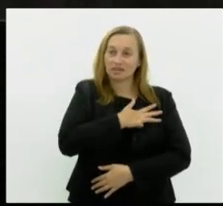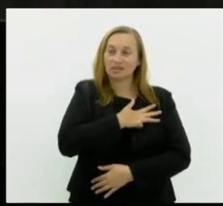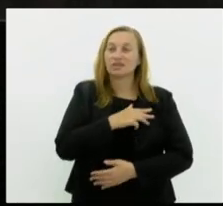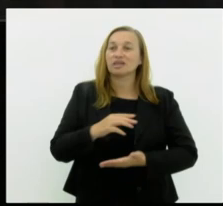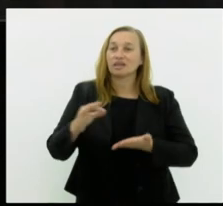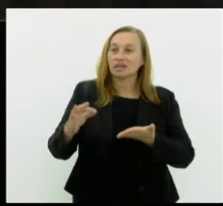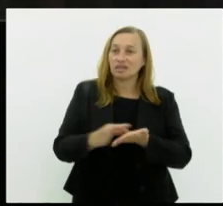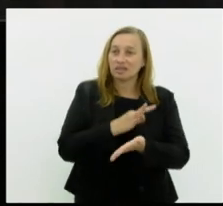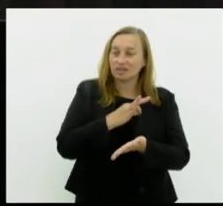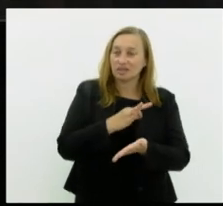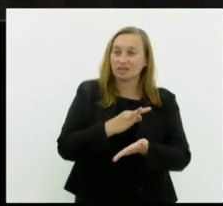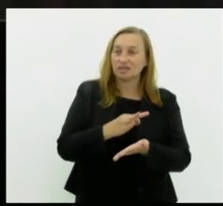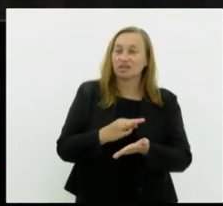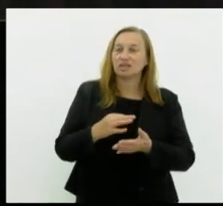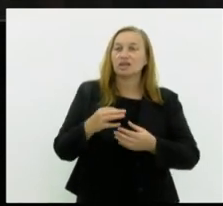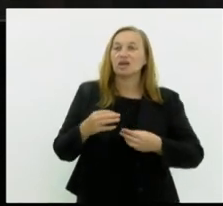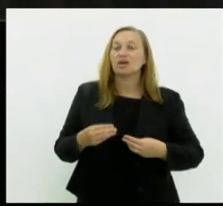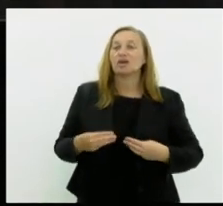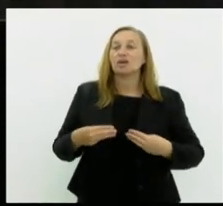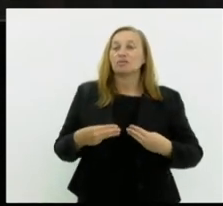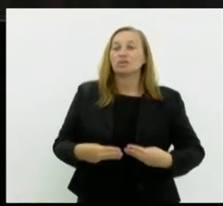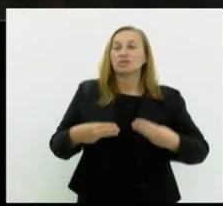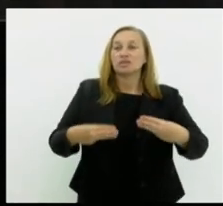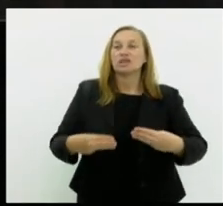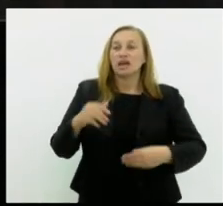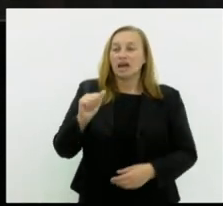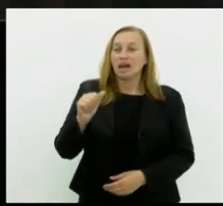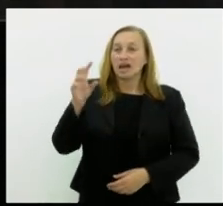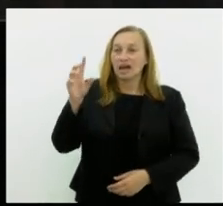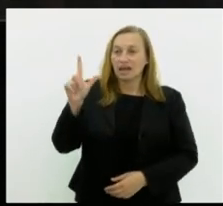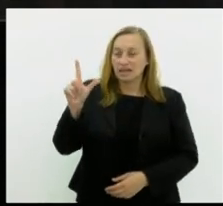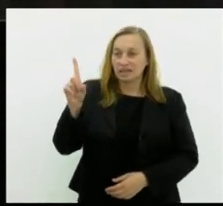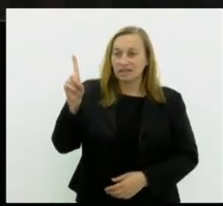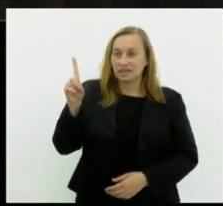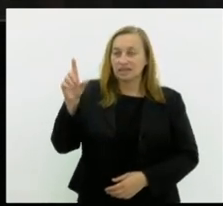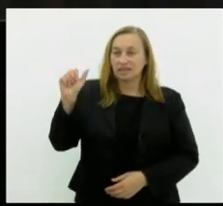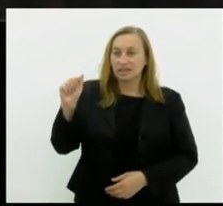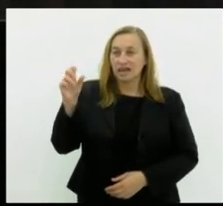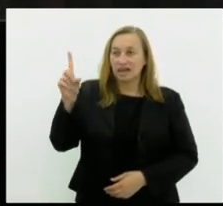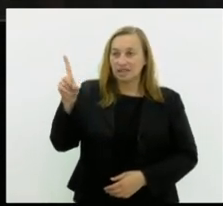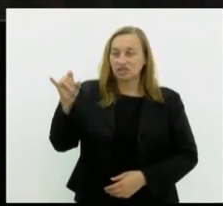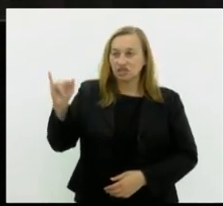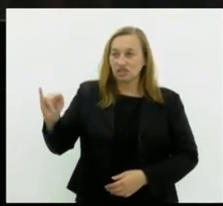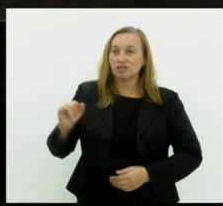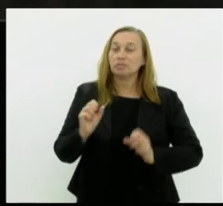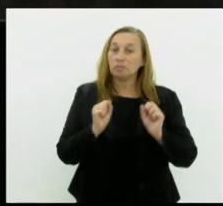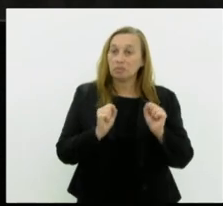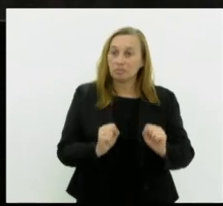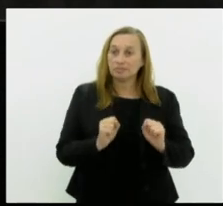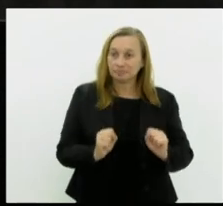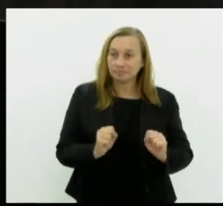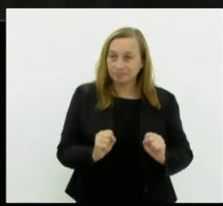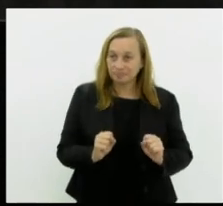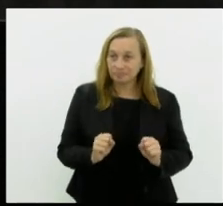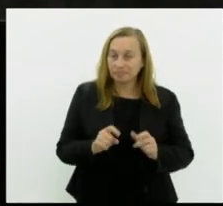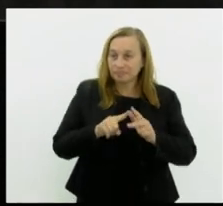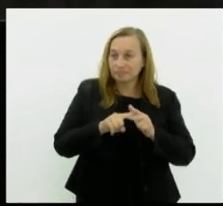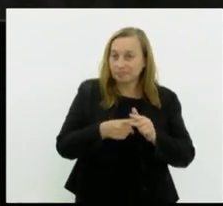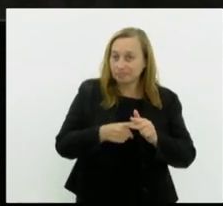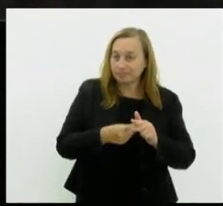acenado ao ministro Haddad que seria possível fazer essa